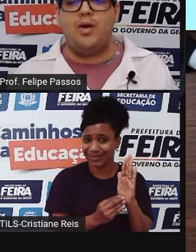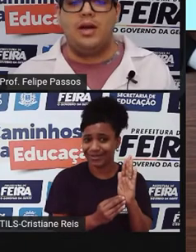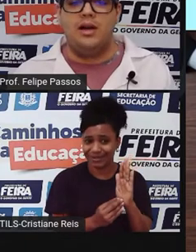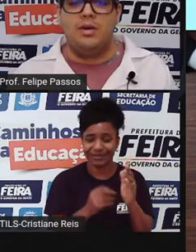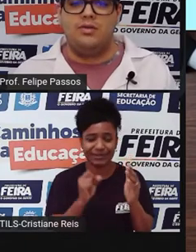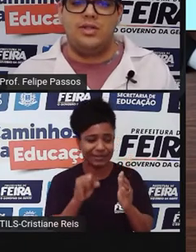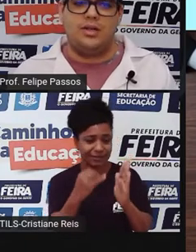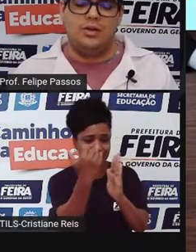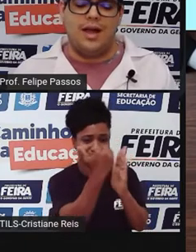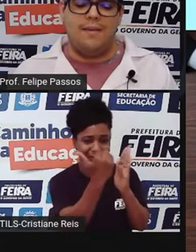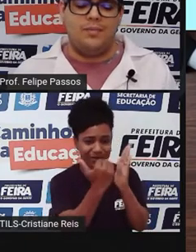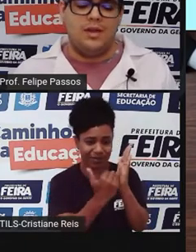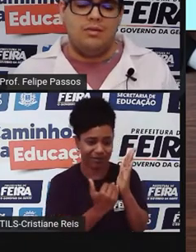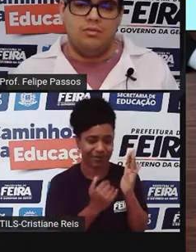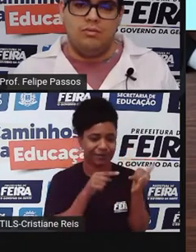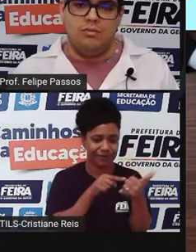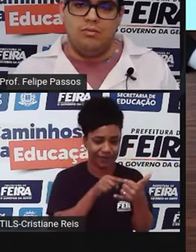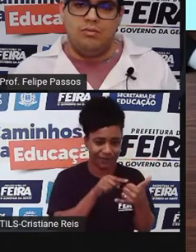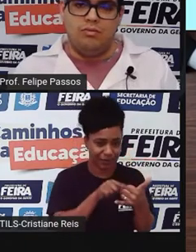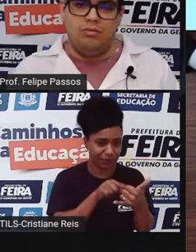tem um programa no celular,